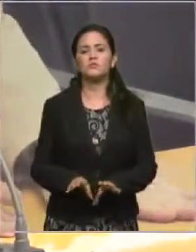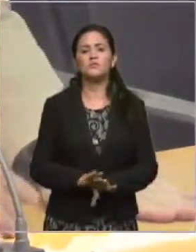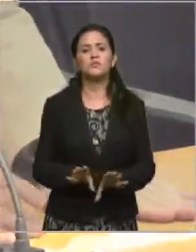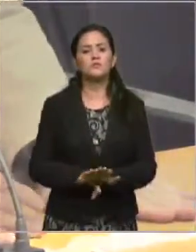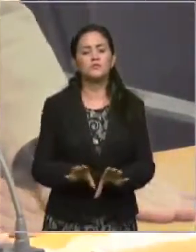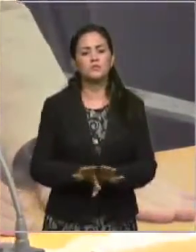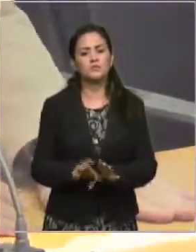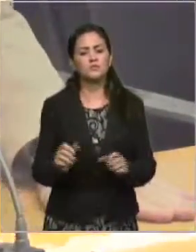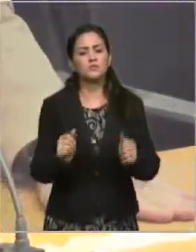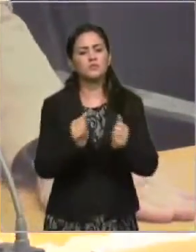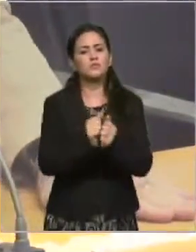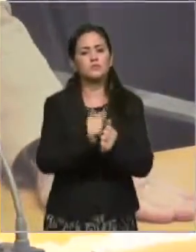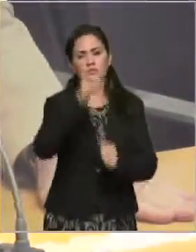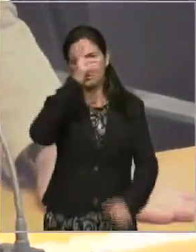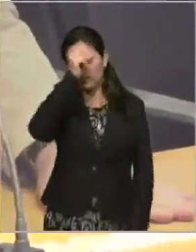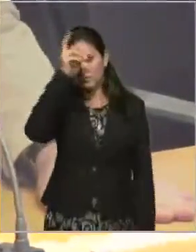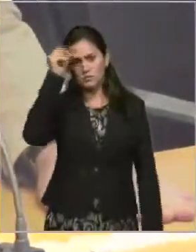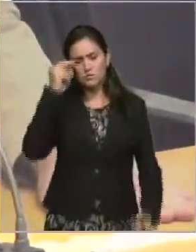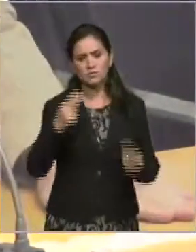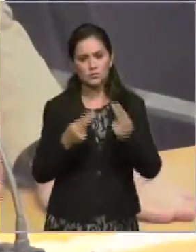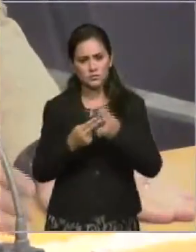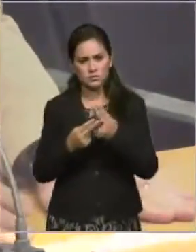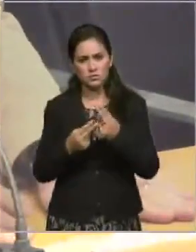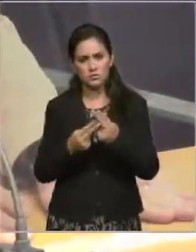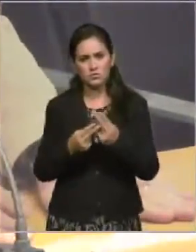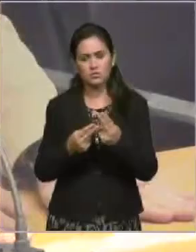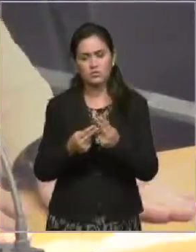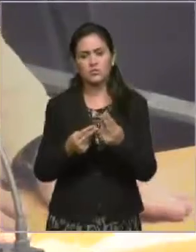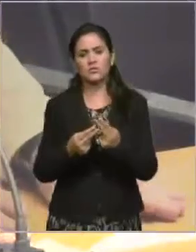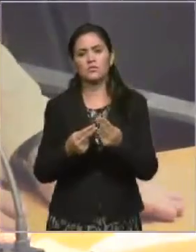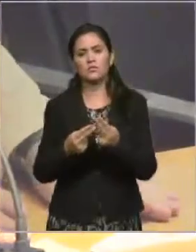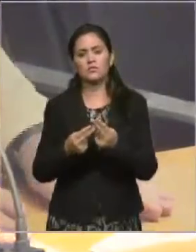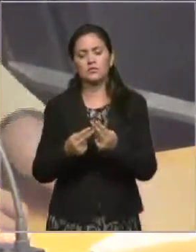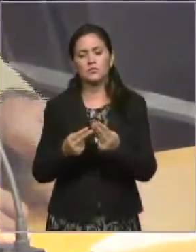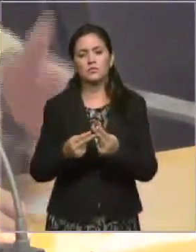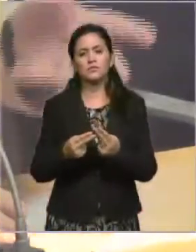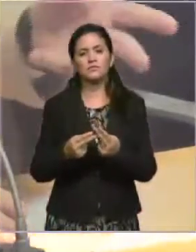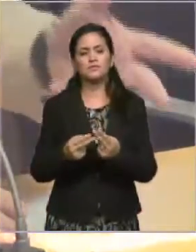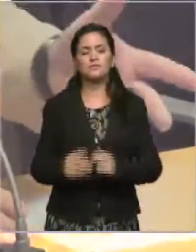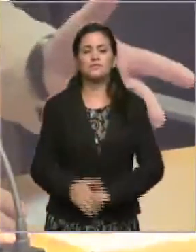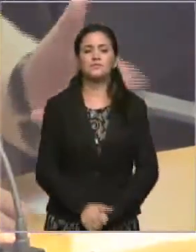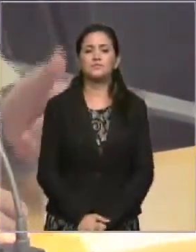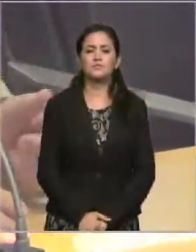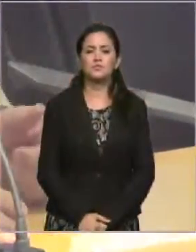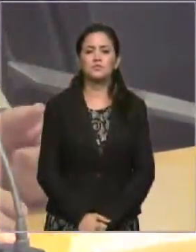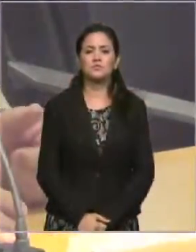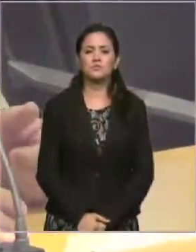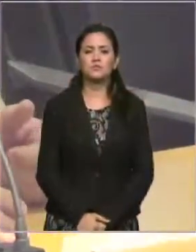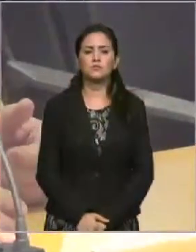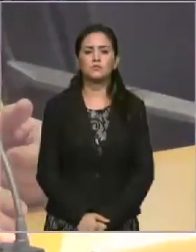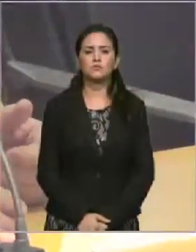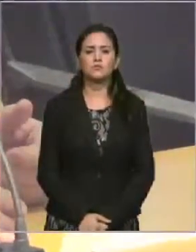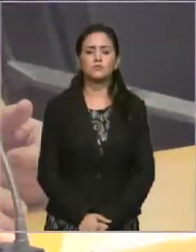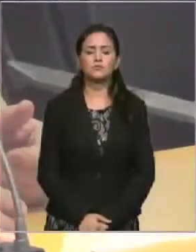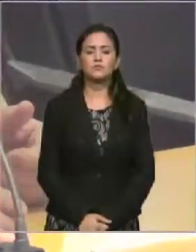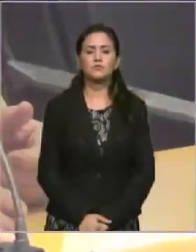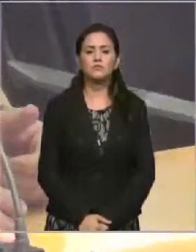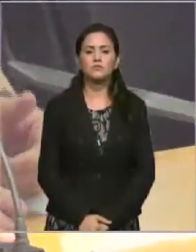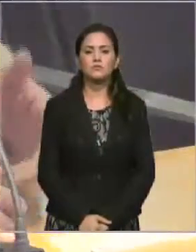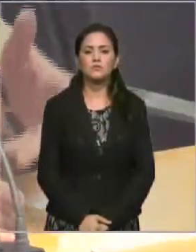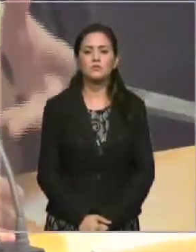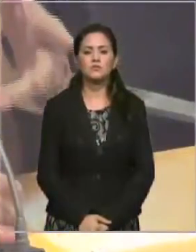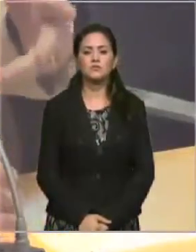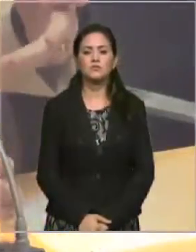resgatam para a população timonense a questão do transporte